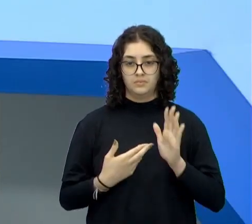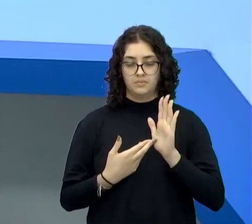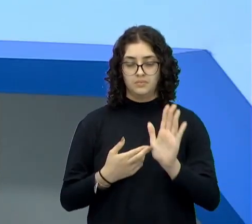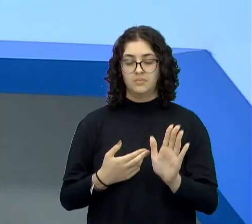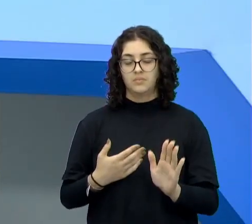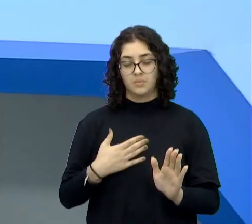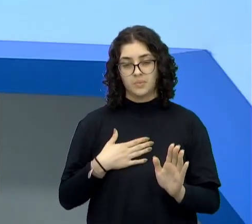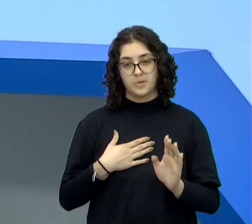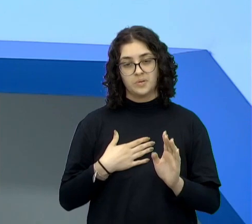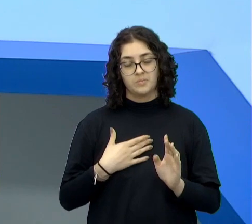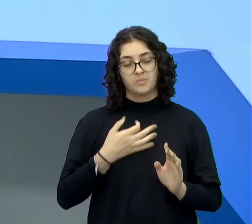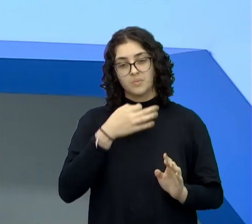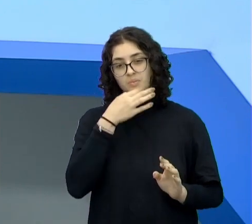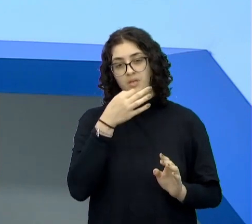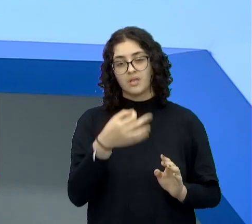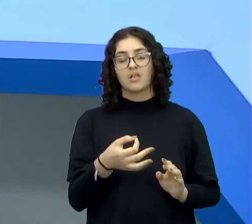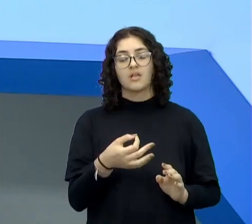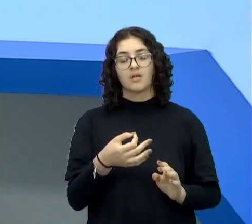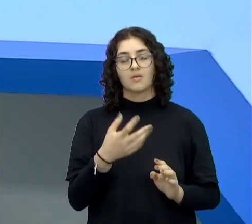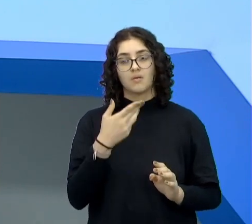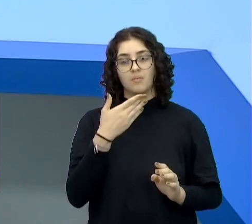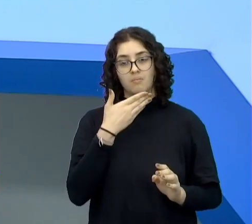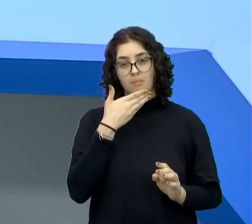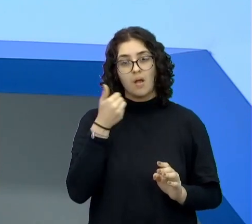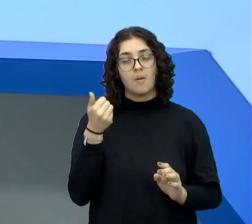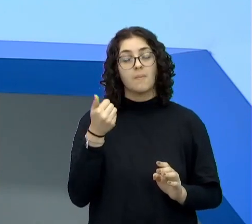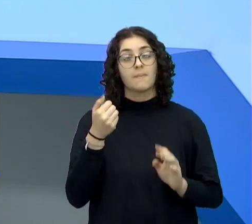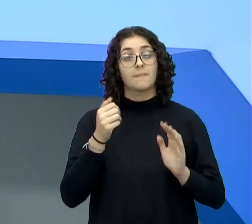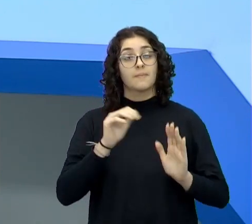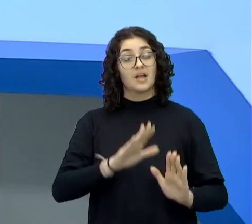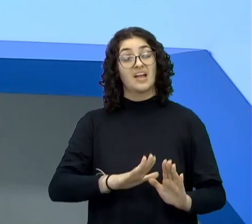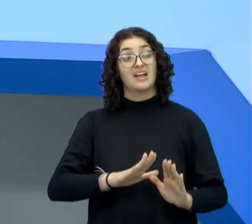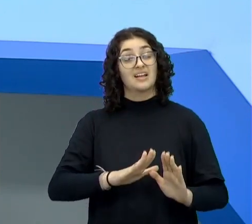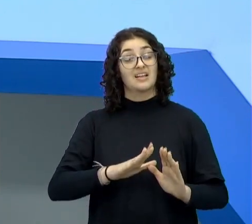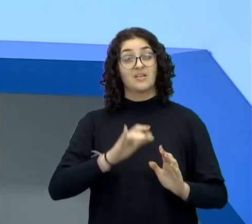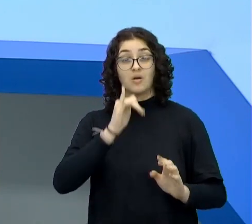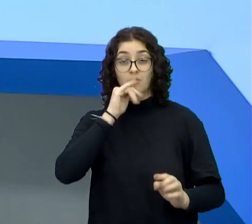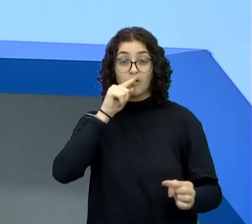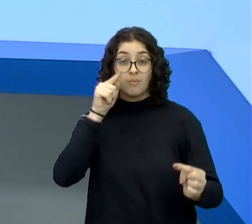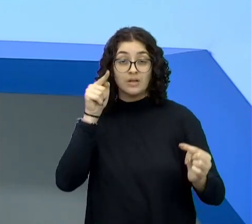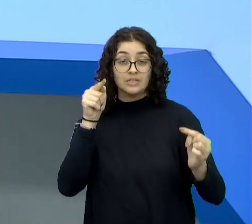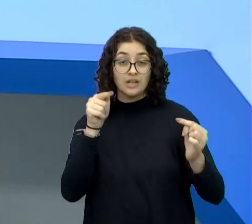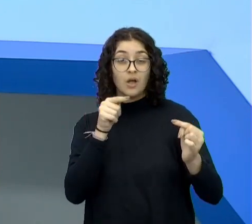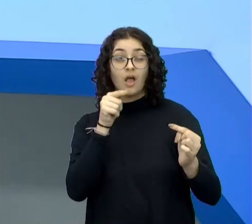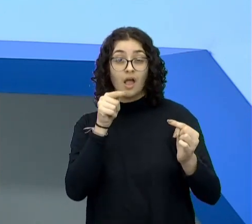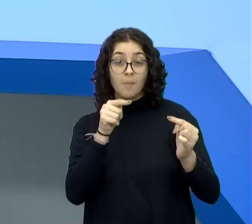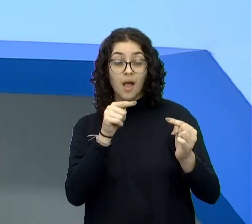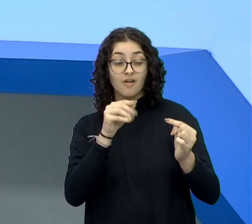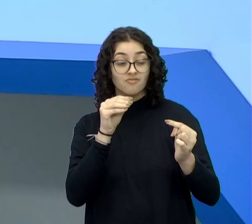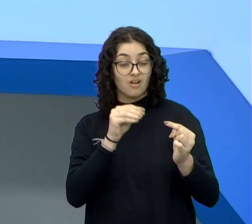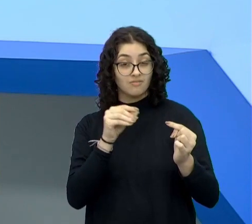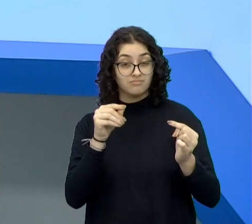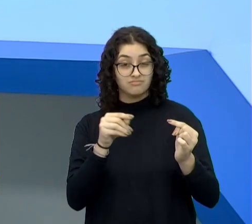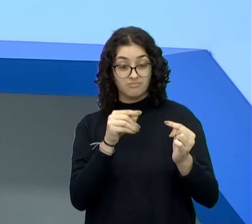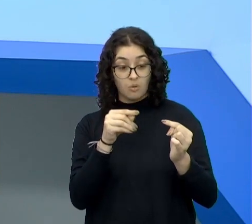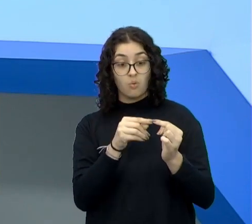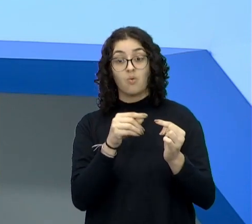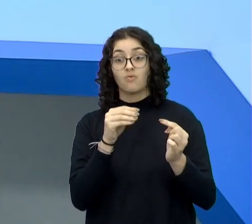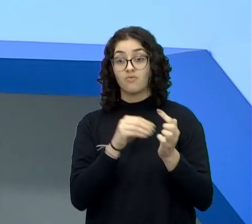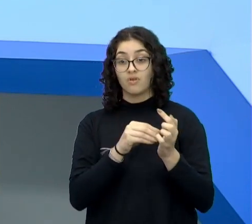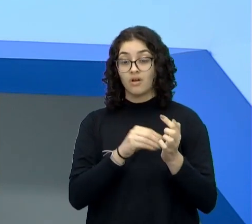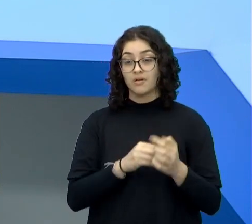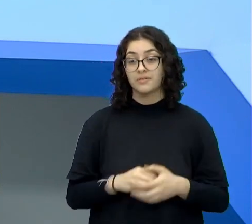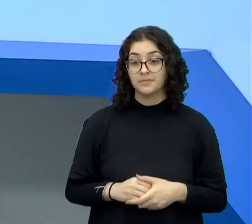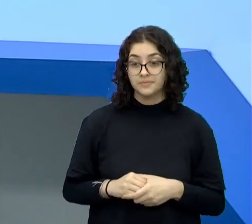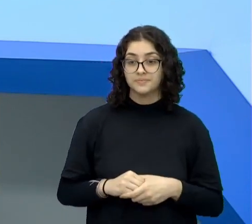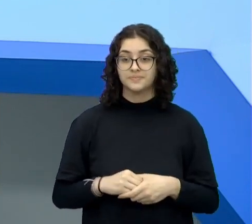visão, né, eu acho que tem melhorado, mas ainda está muito longe do ideal, tá? Muito longe mesmo. Então é necessário fazer uma